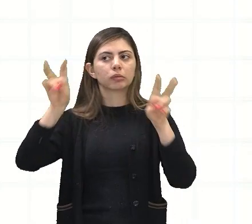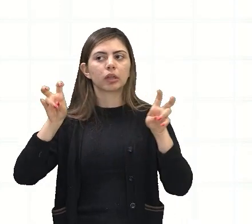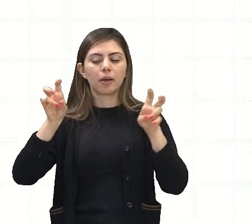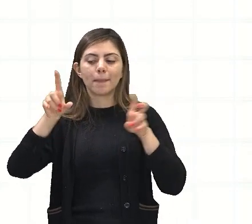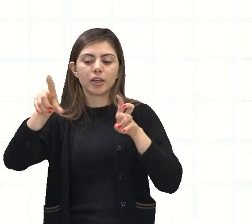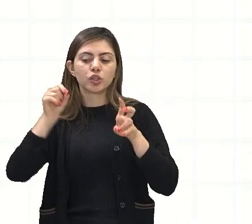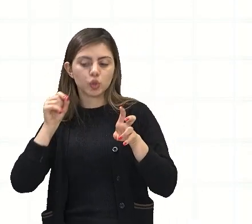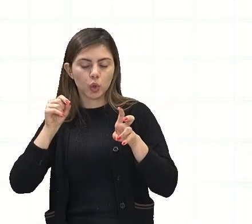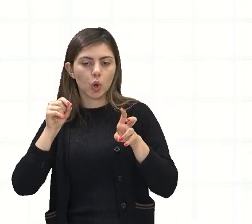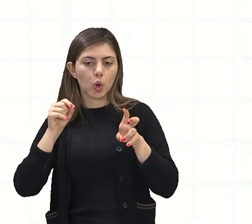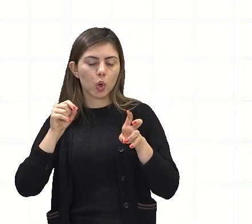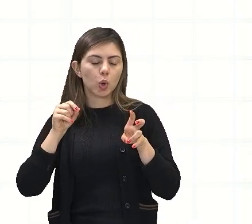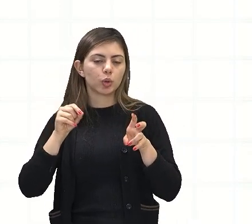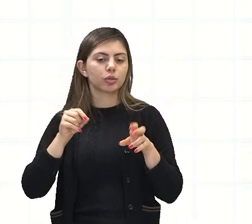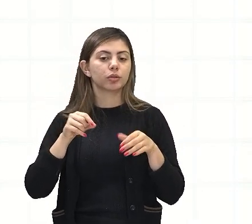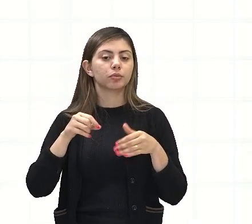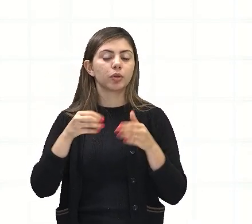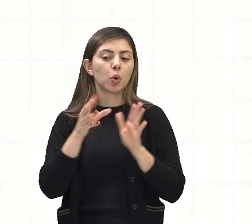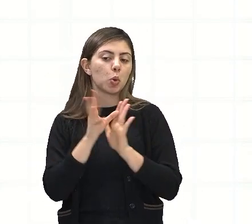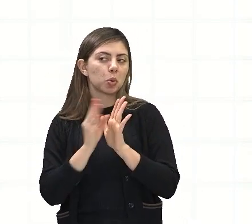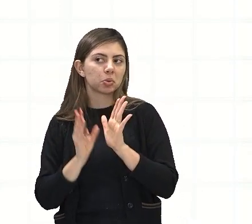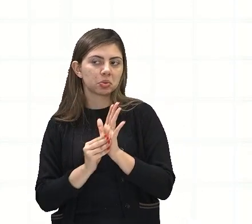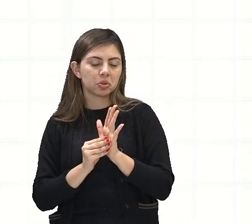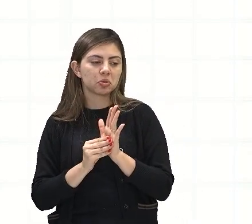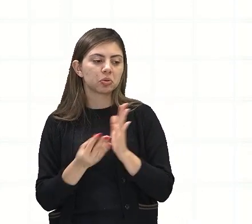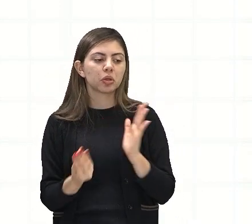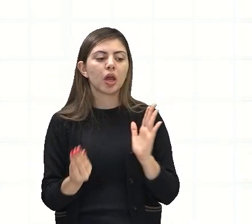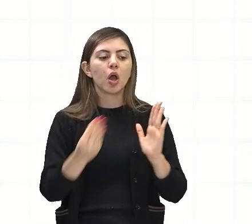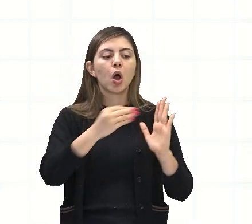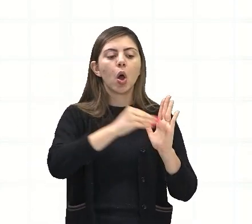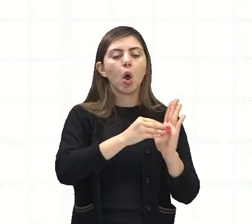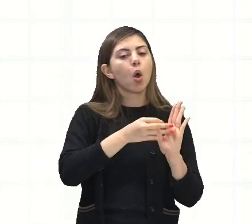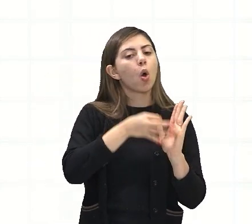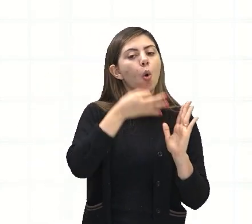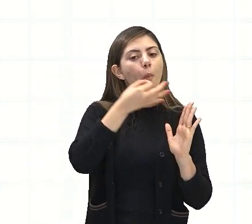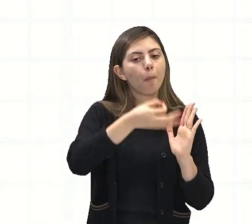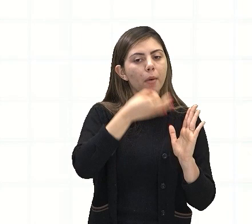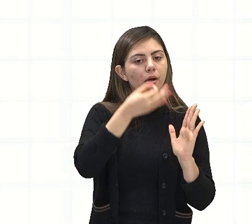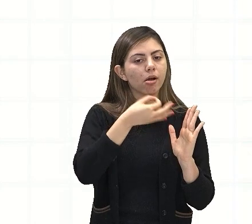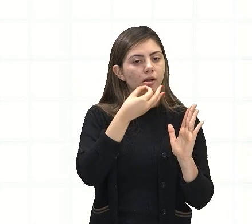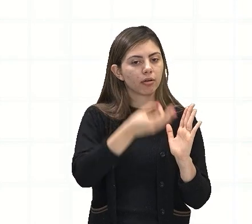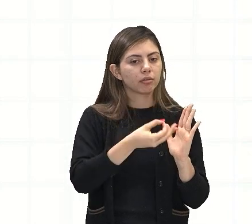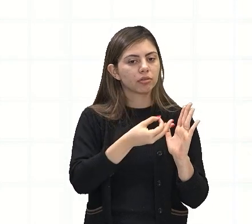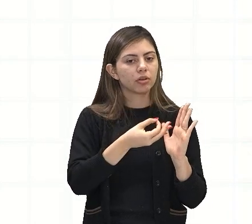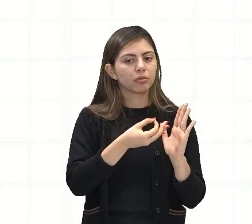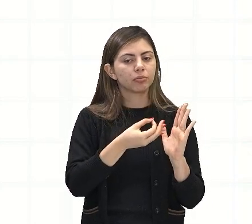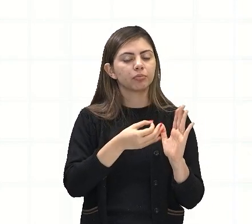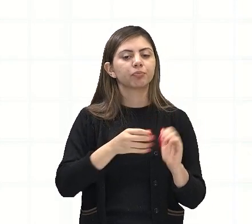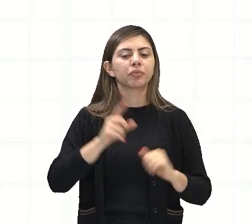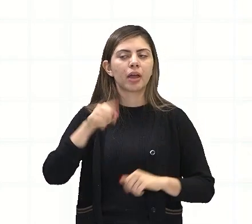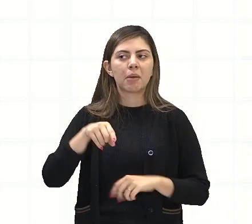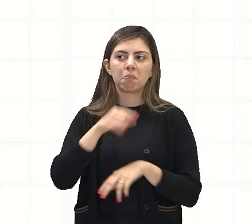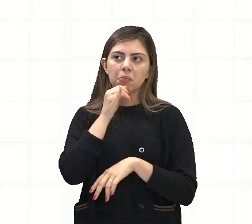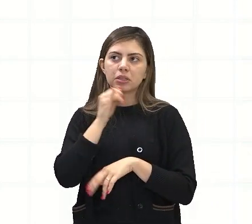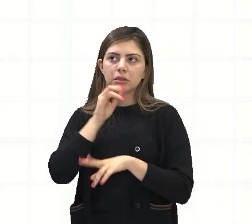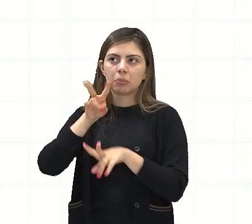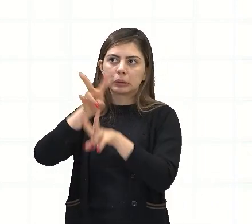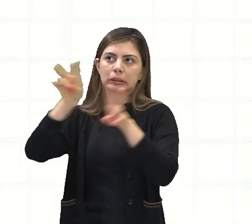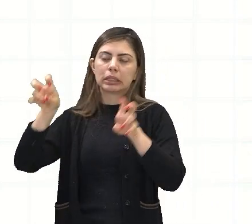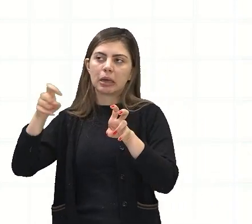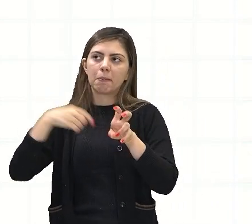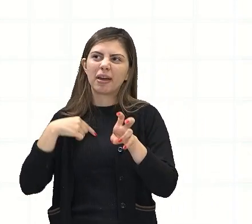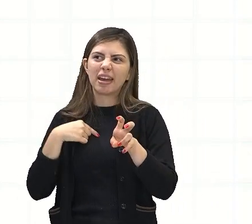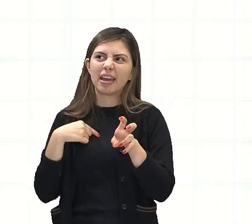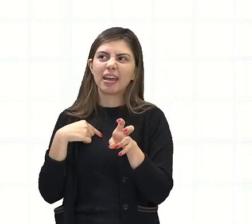tema ou assunto e se posiciona. Como é esse posicionamento? É se colocando a favor ou contra, né? Assumindo